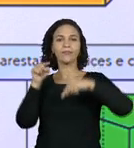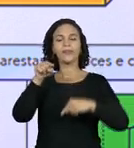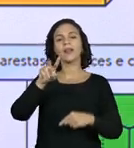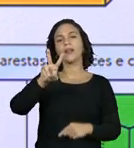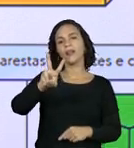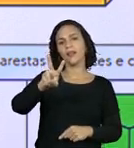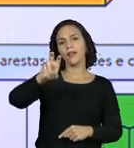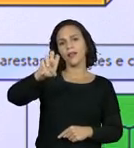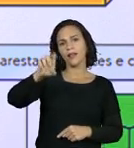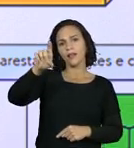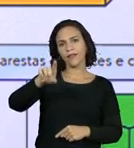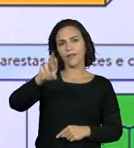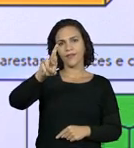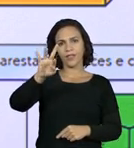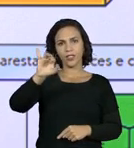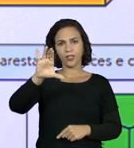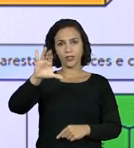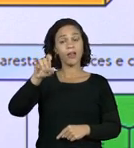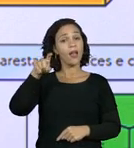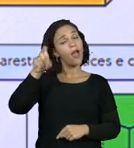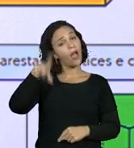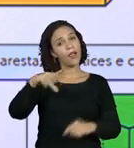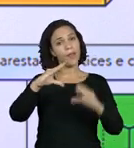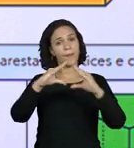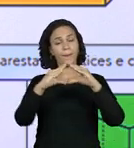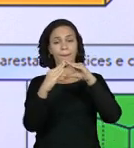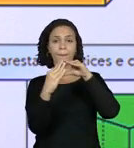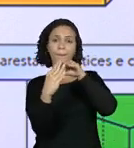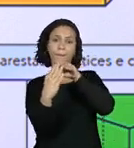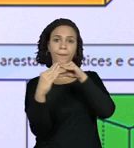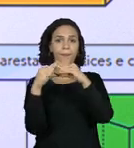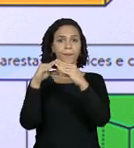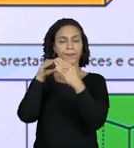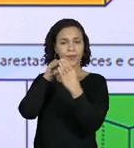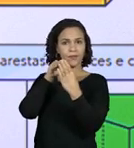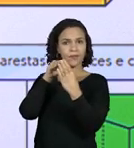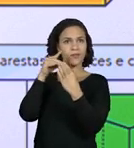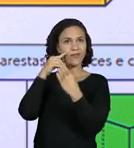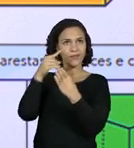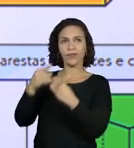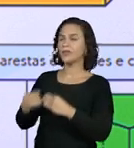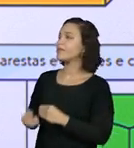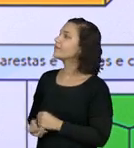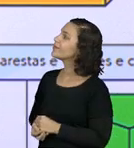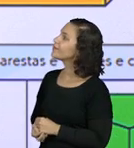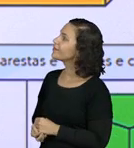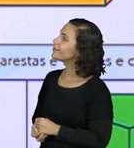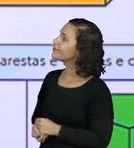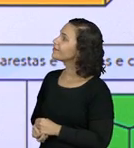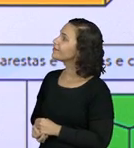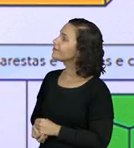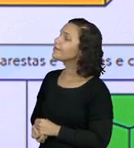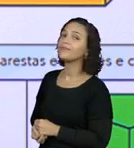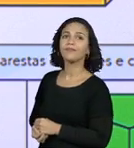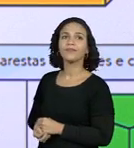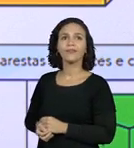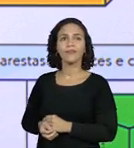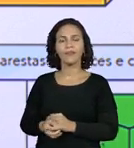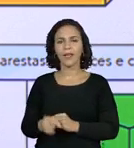definições. Essa é uma pirâmide. Estão vendo que as pirâmides, todos os vértices se encontram em cima? E esse